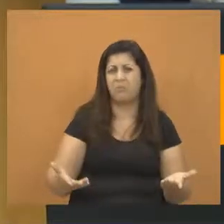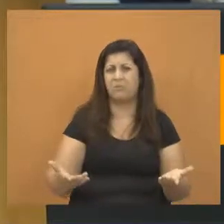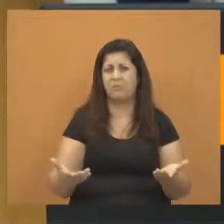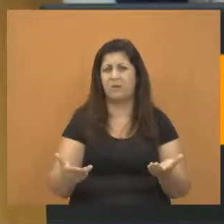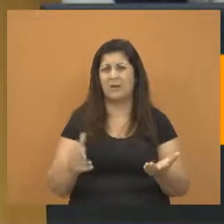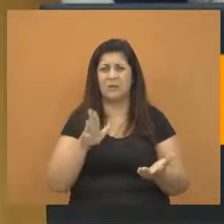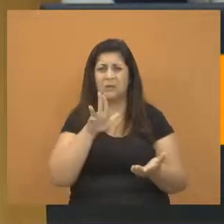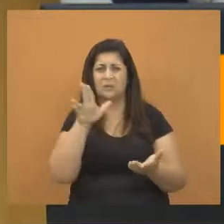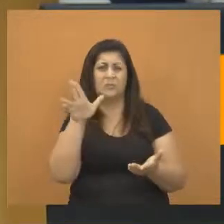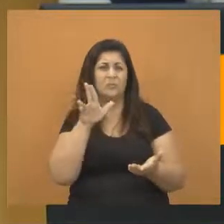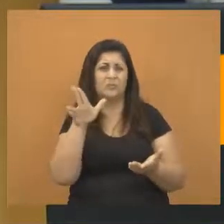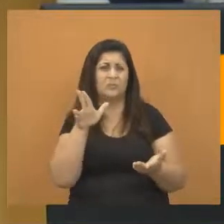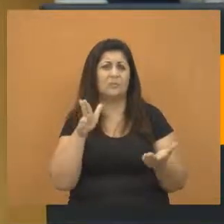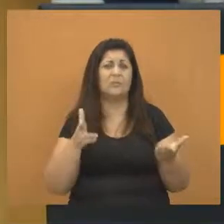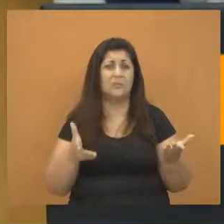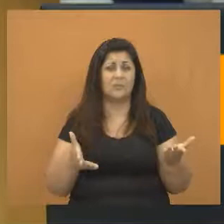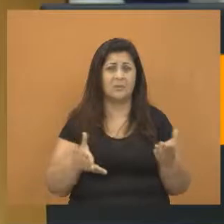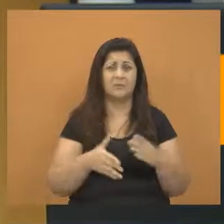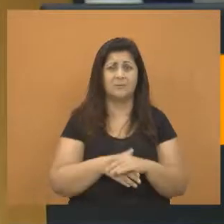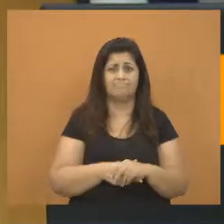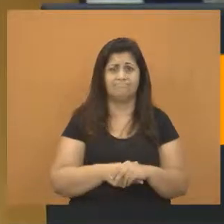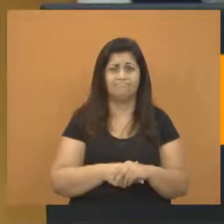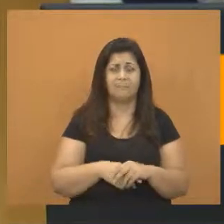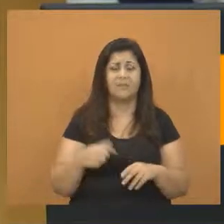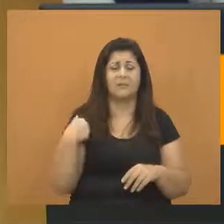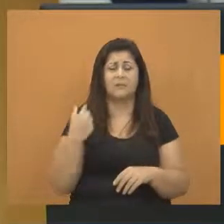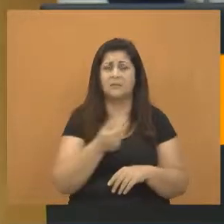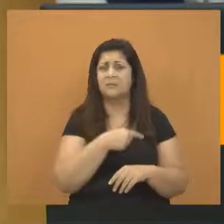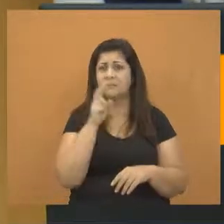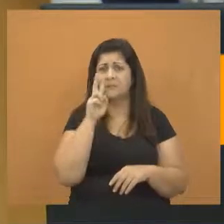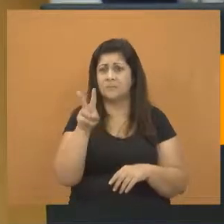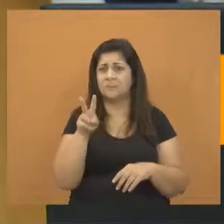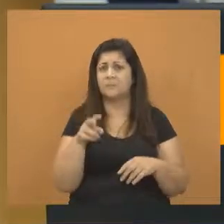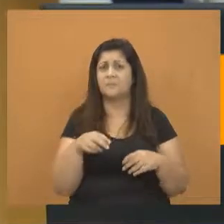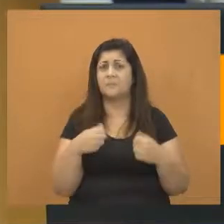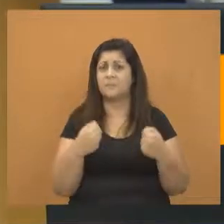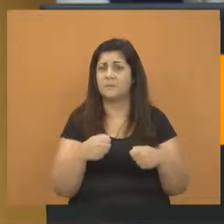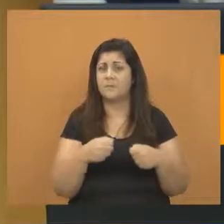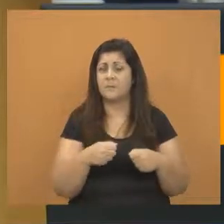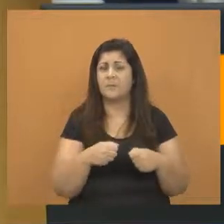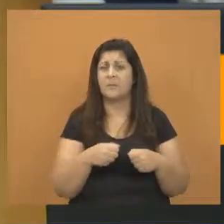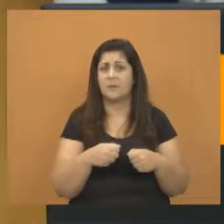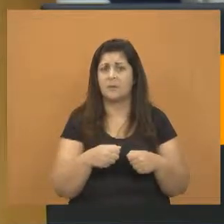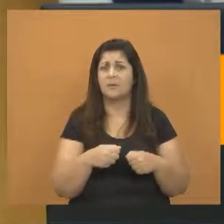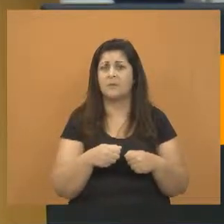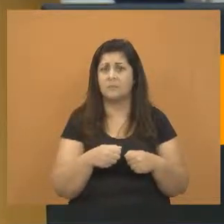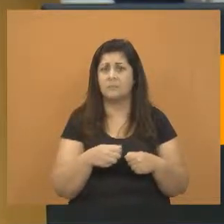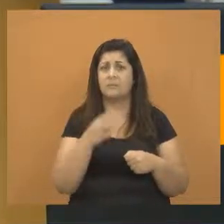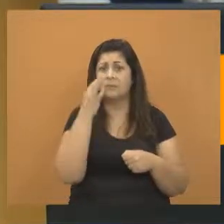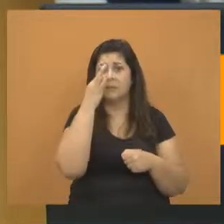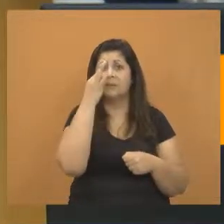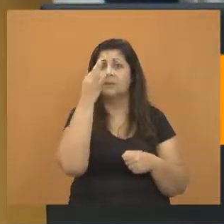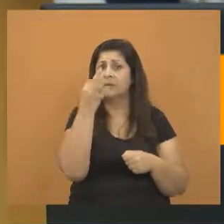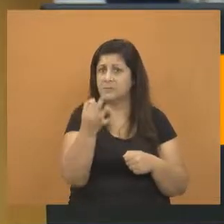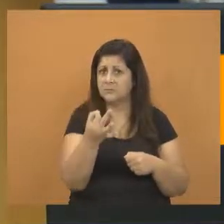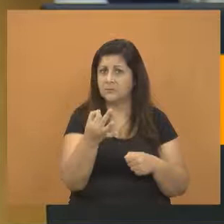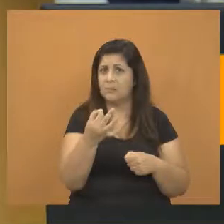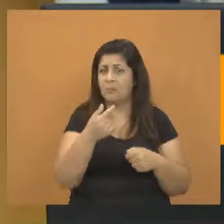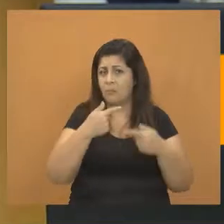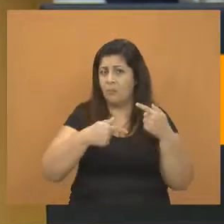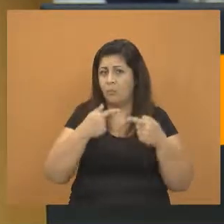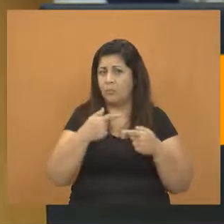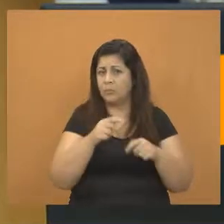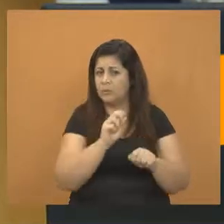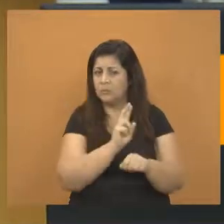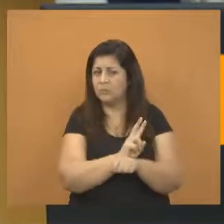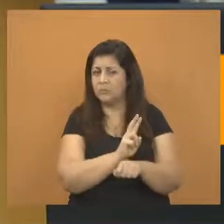drogadição. Então, a gente vê aí que nós temos muito a olhar a política da assistência social